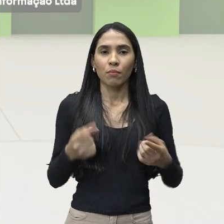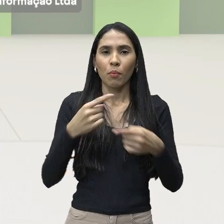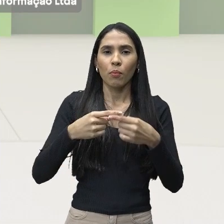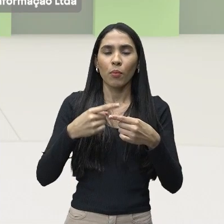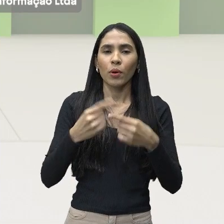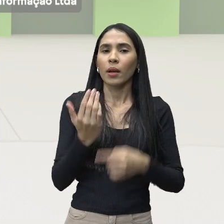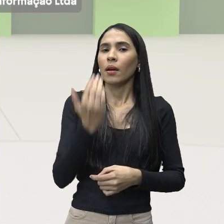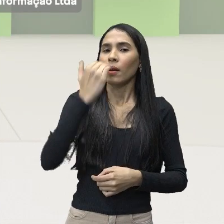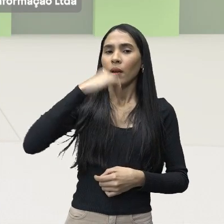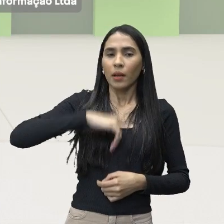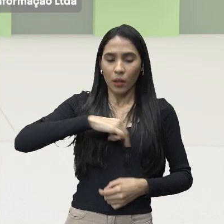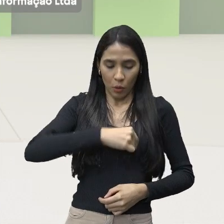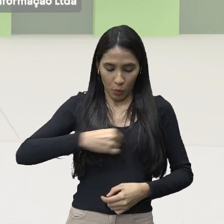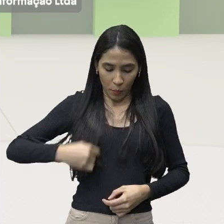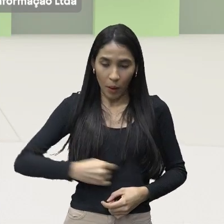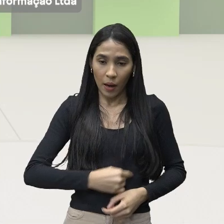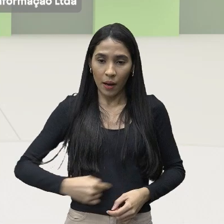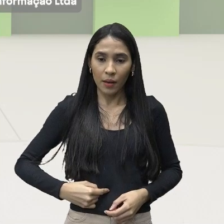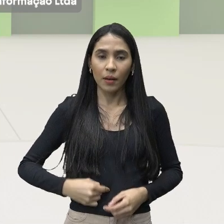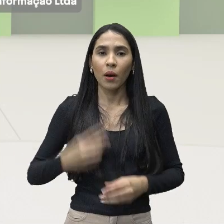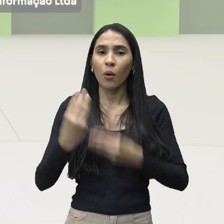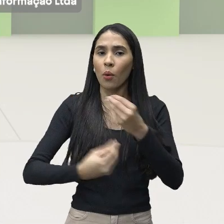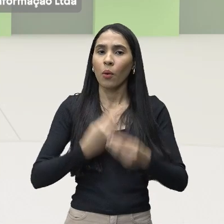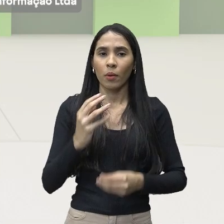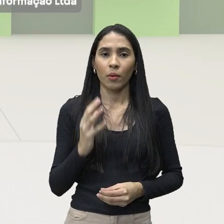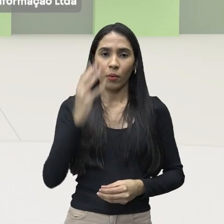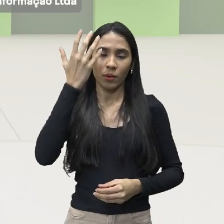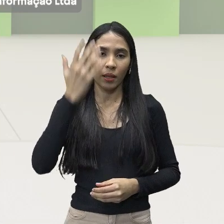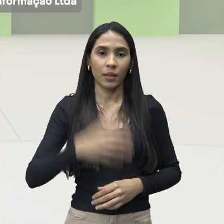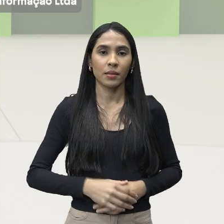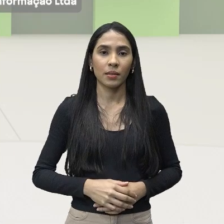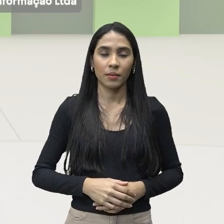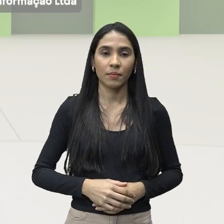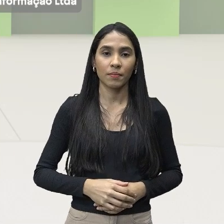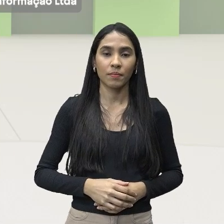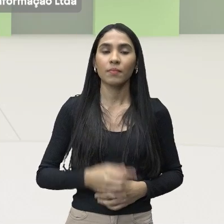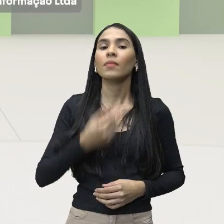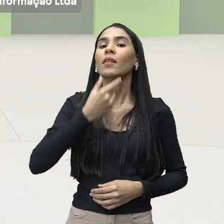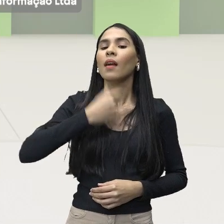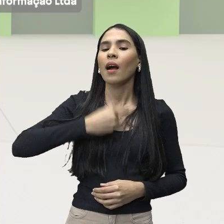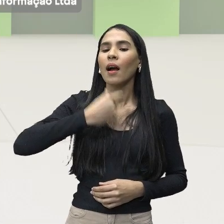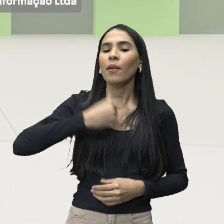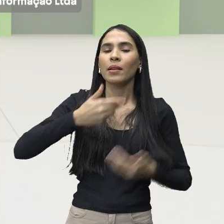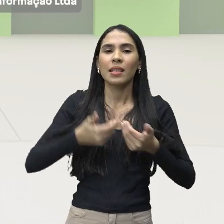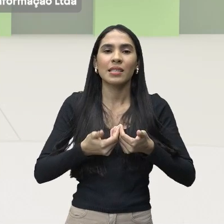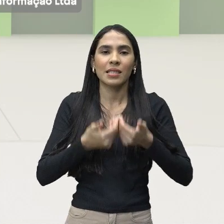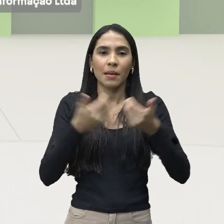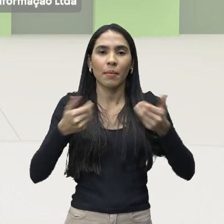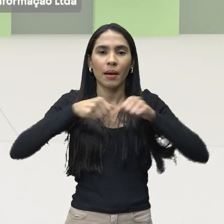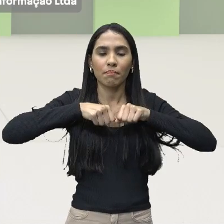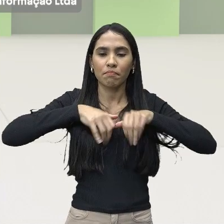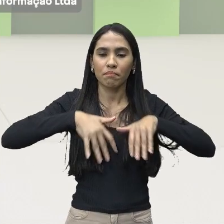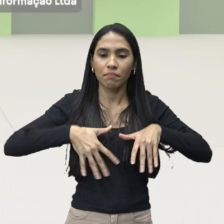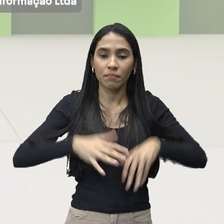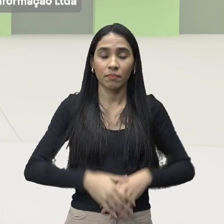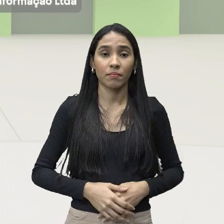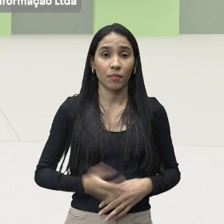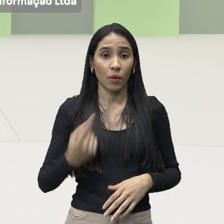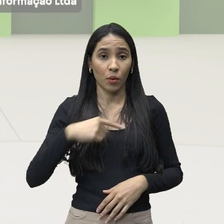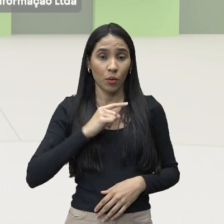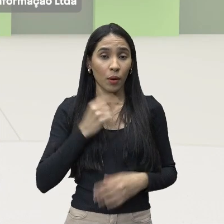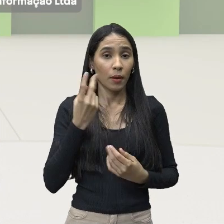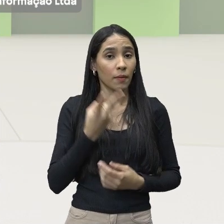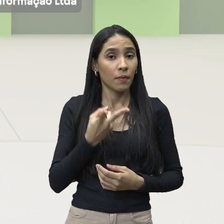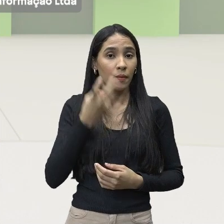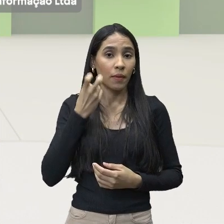ele vai direto para o estômago? O que acontece aí, né, dentro da nossa garganta que separa esses canais? A gente vai ver aí